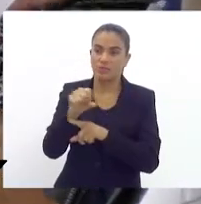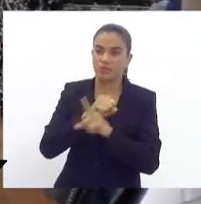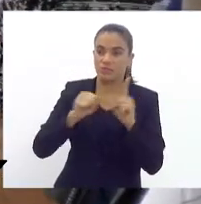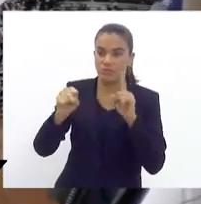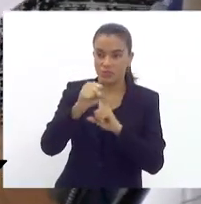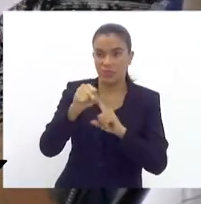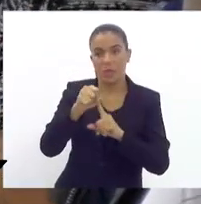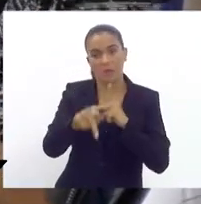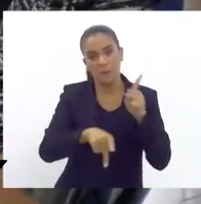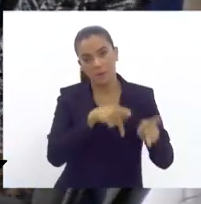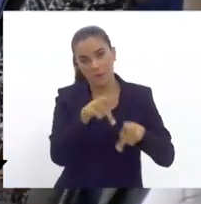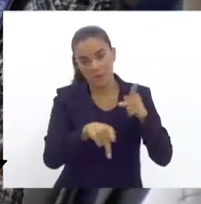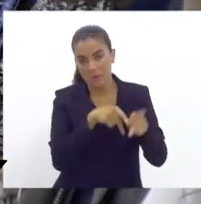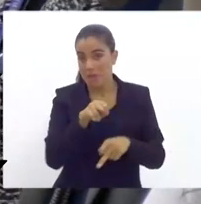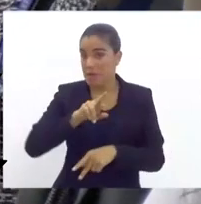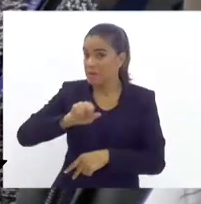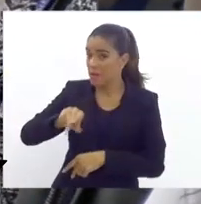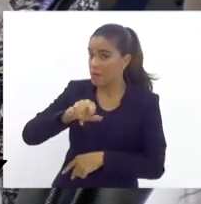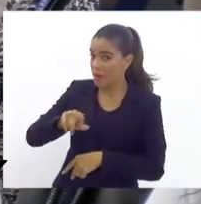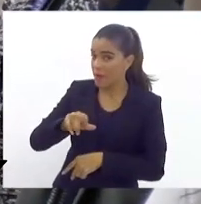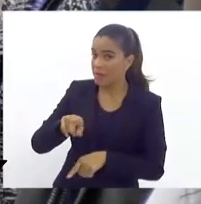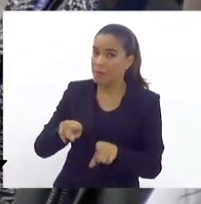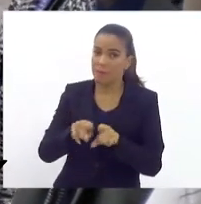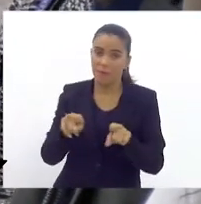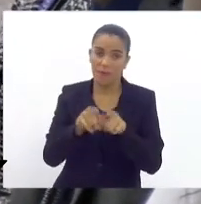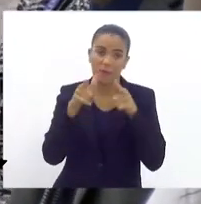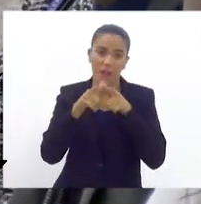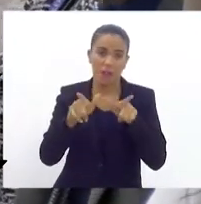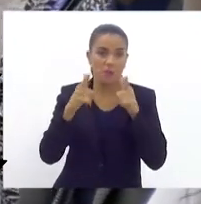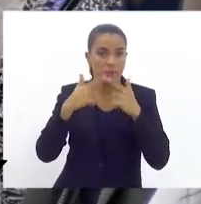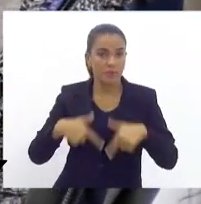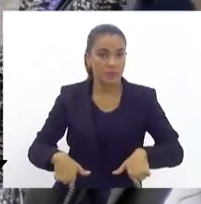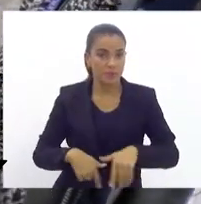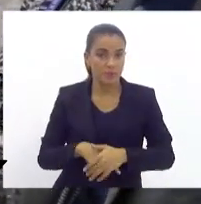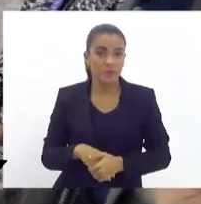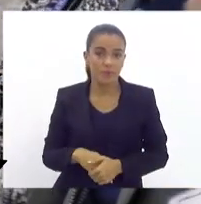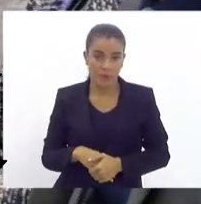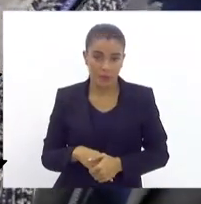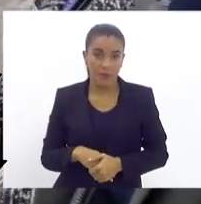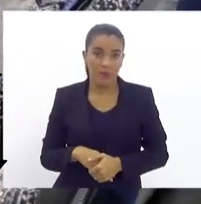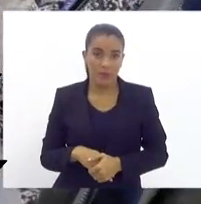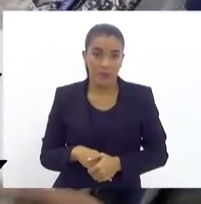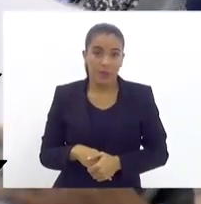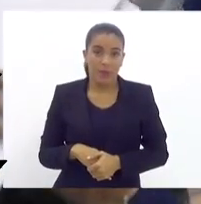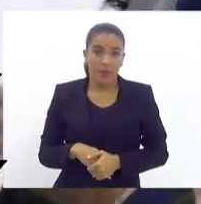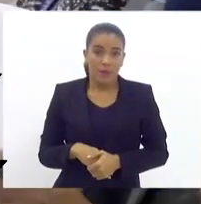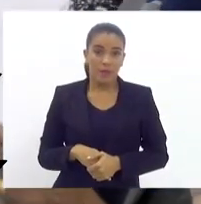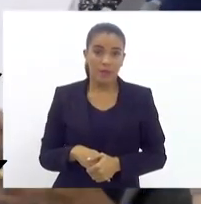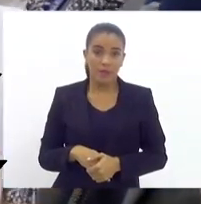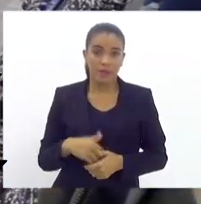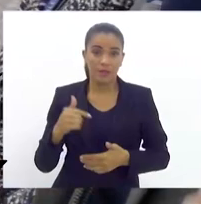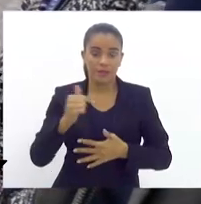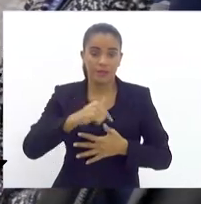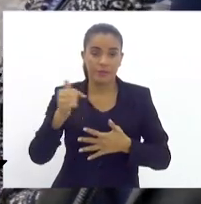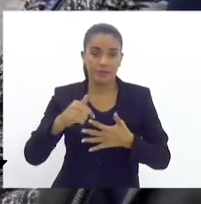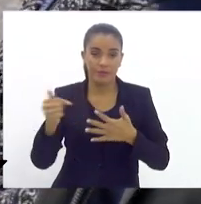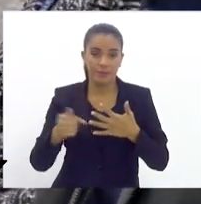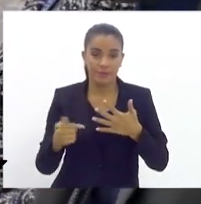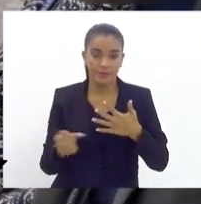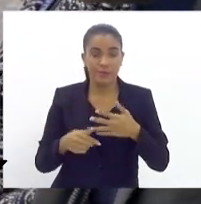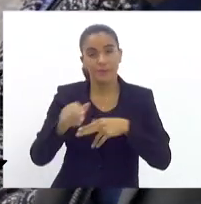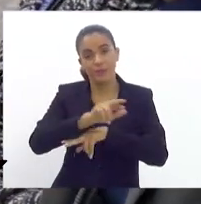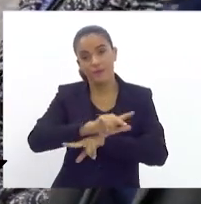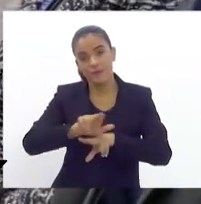sociedade. Não é o caso também da linguagem neutra. Então, por diversos fatores e por